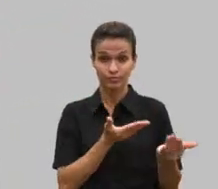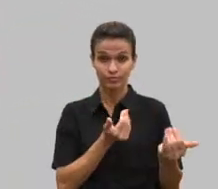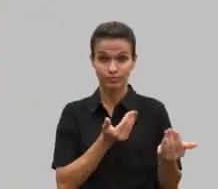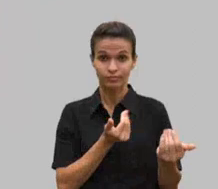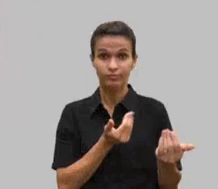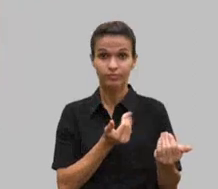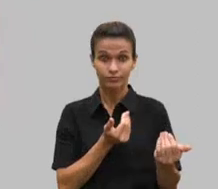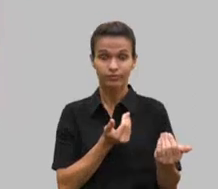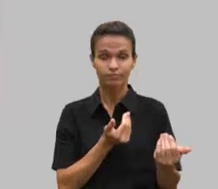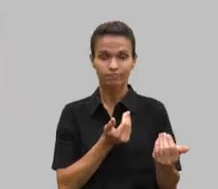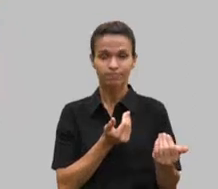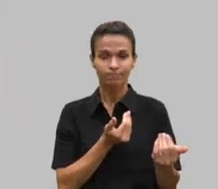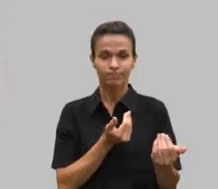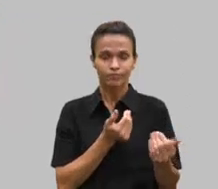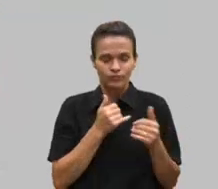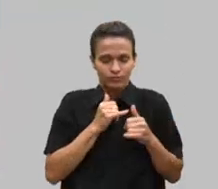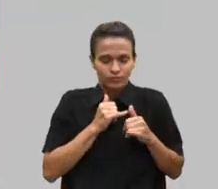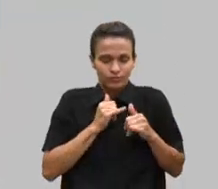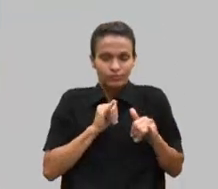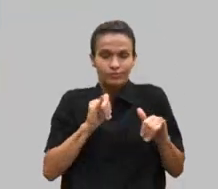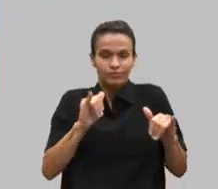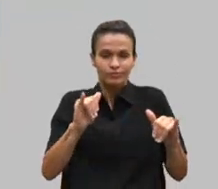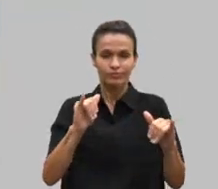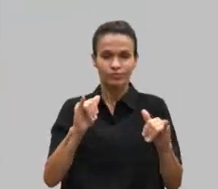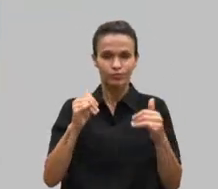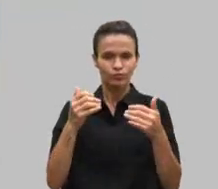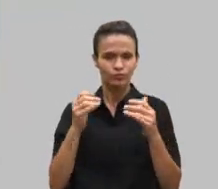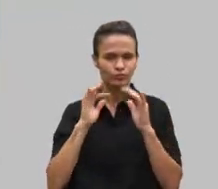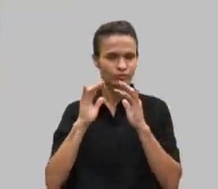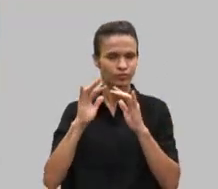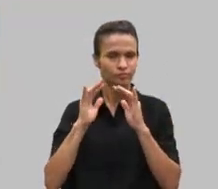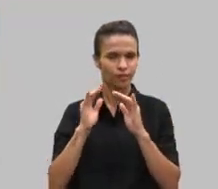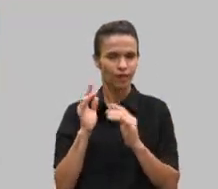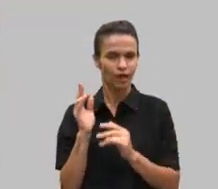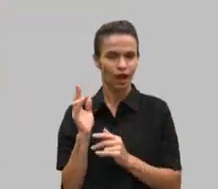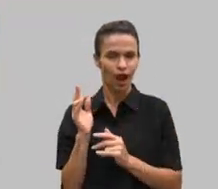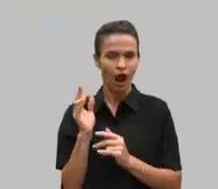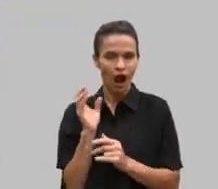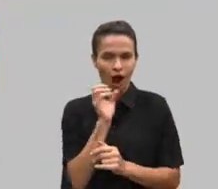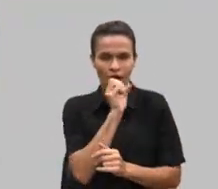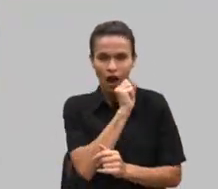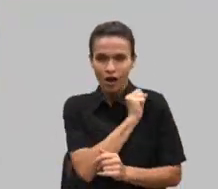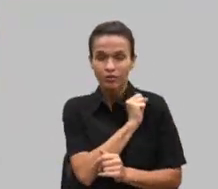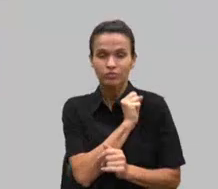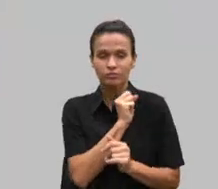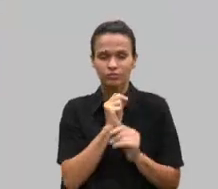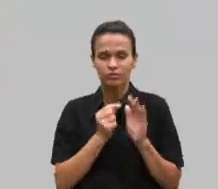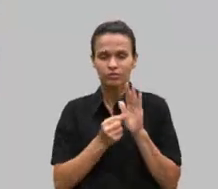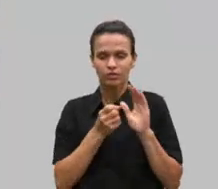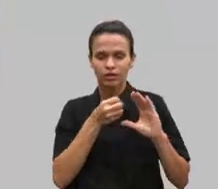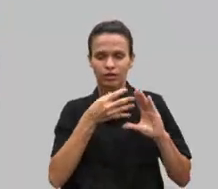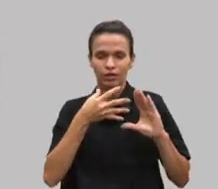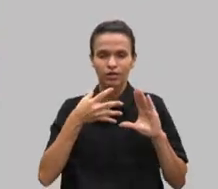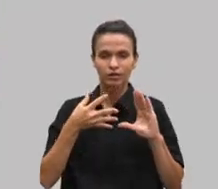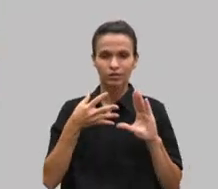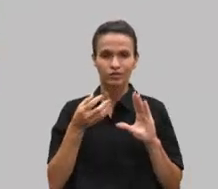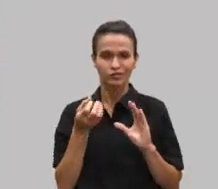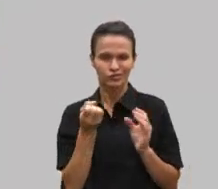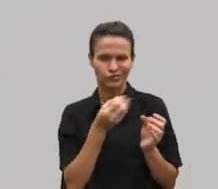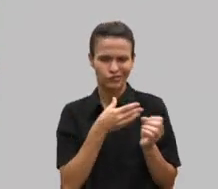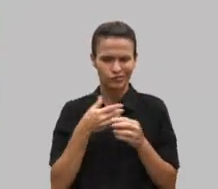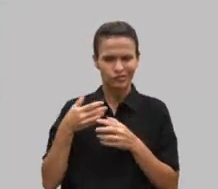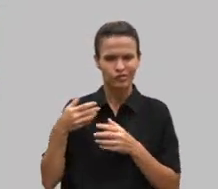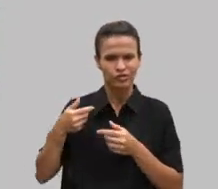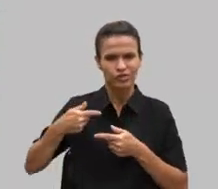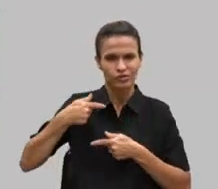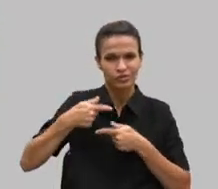essa sagacidade e o raciocínio veloz que caracterizam né Essa nova geração já sacaram que não